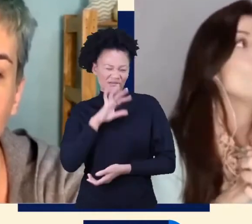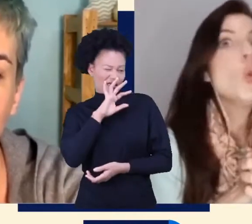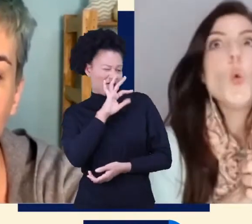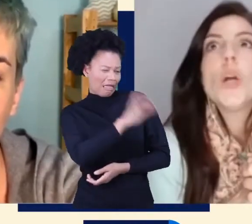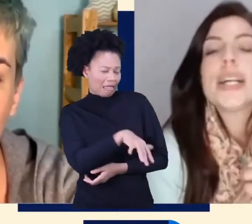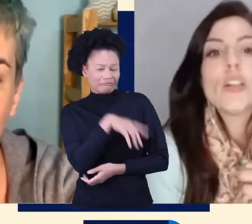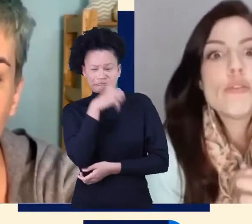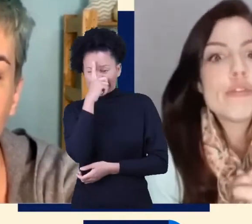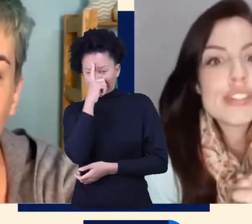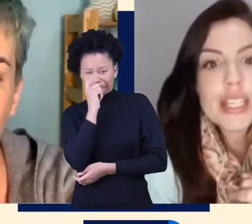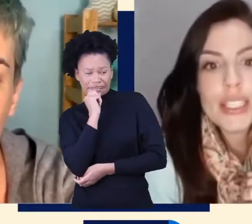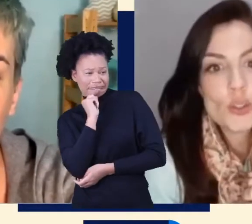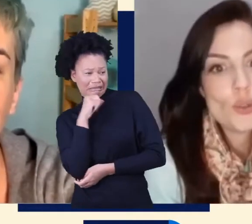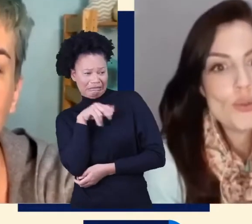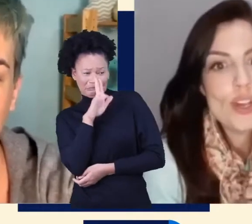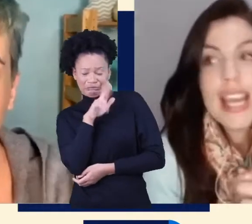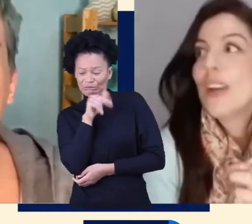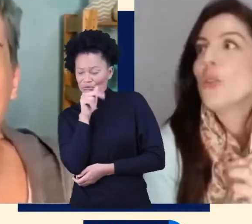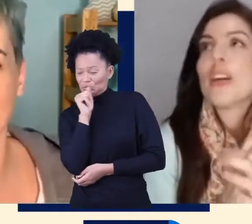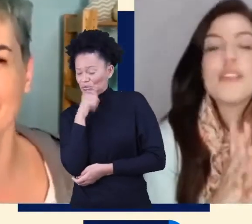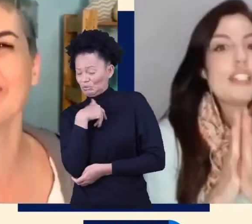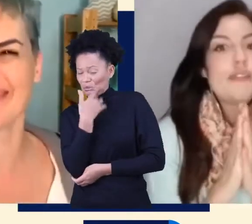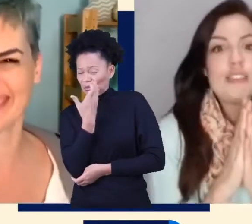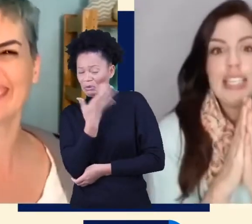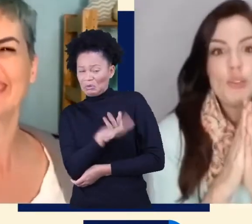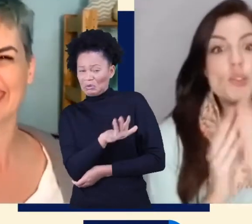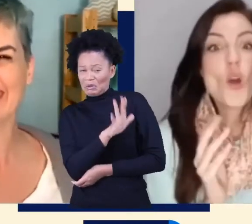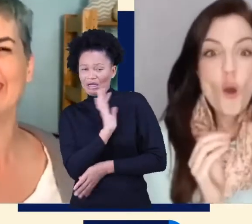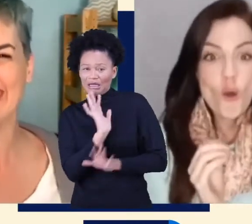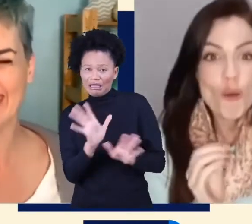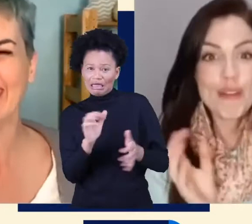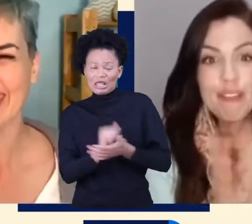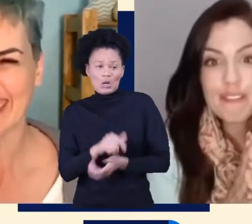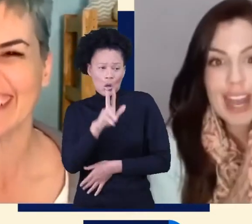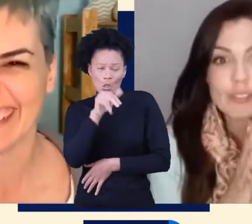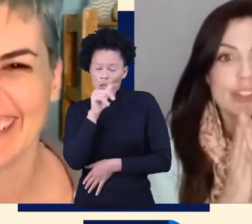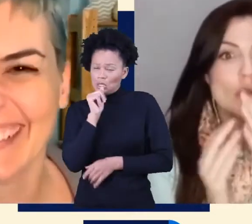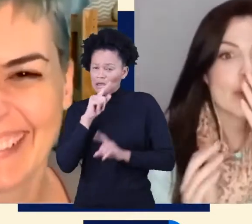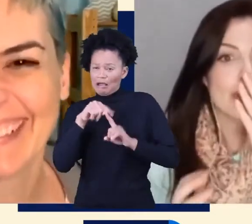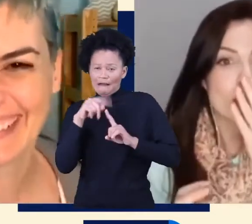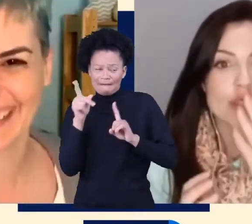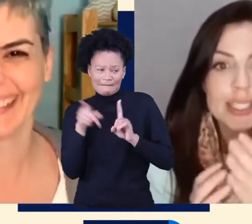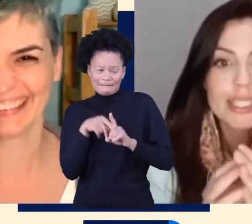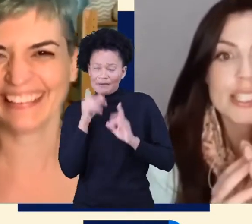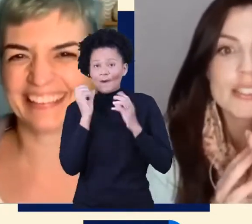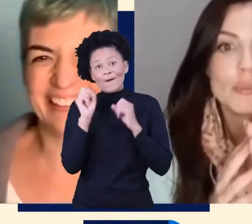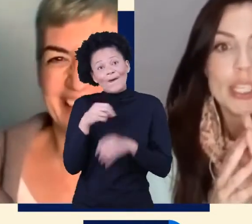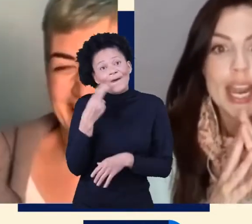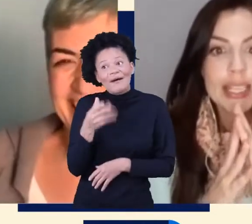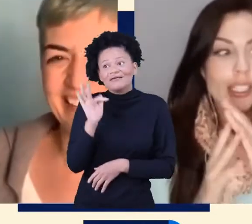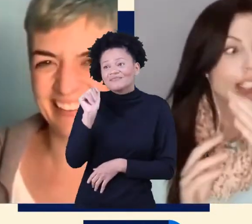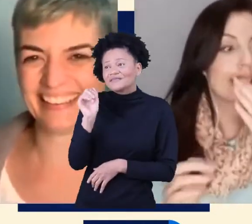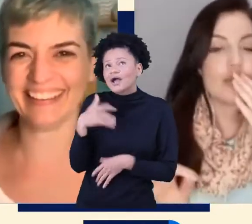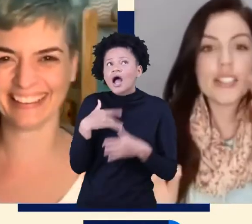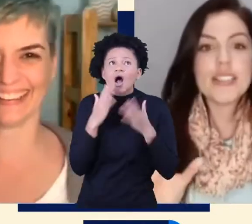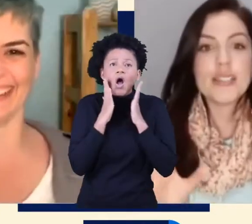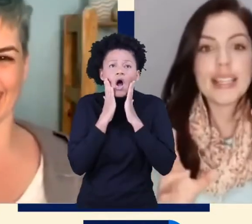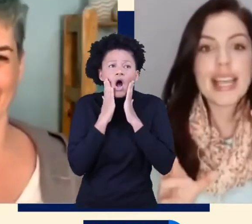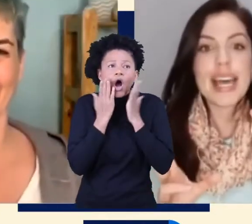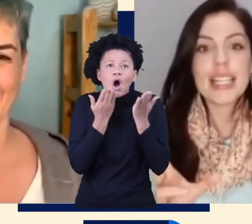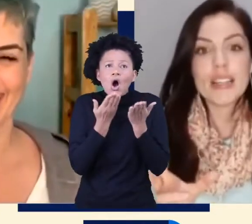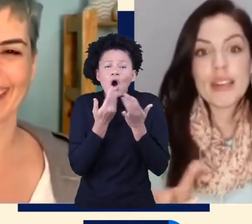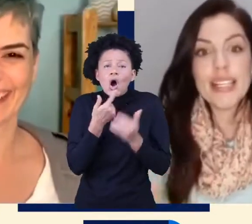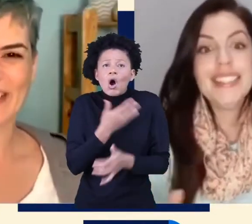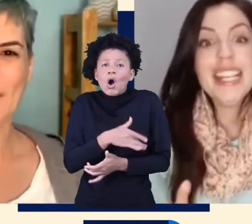ela fala, nunca que eu vou fazer isso. Eu nunca vou ter filhos. Ou como a Fafá, que falou, meu Deus, coitada dessa mulher, o que ele tá fazendo em